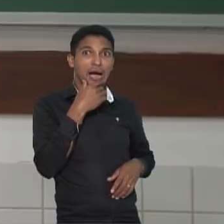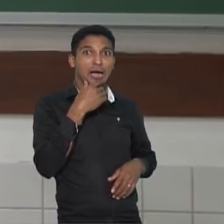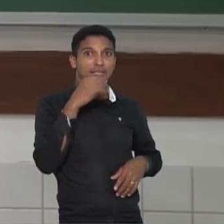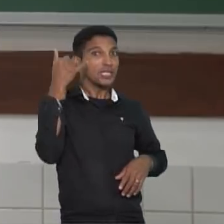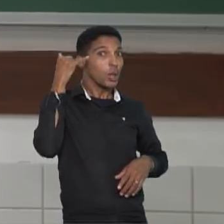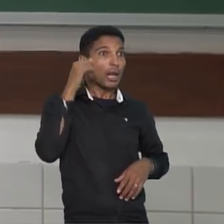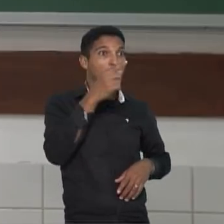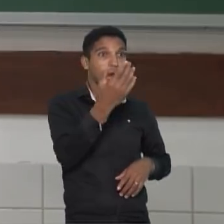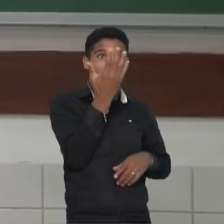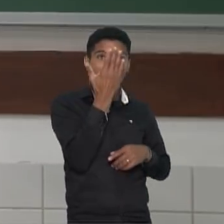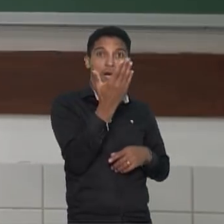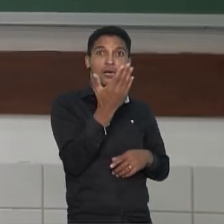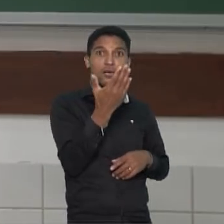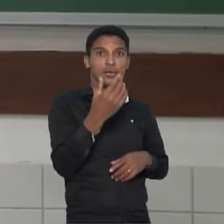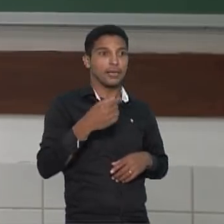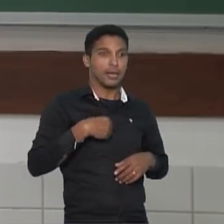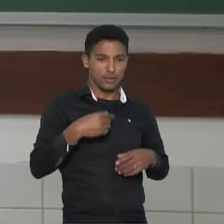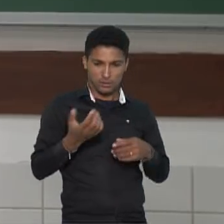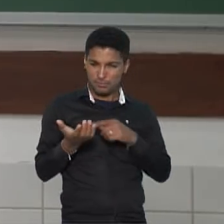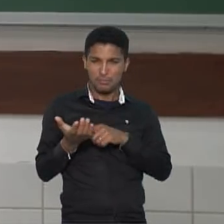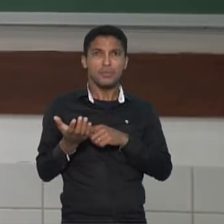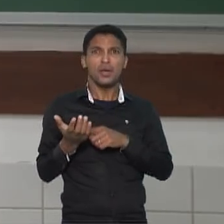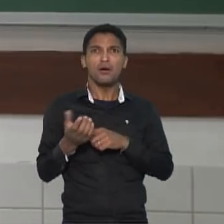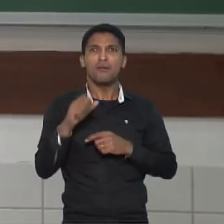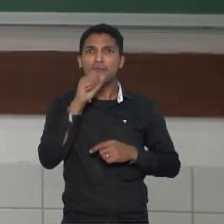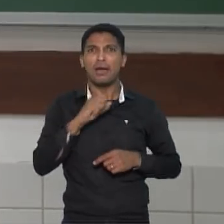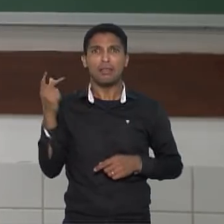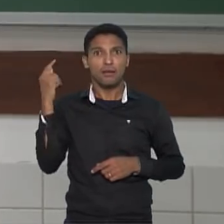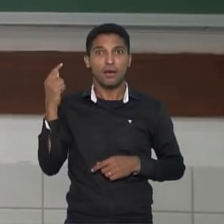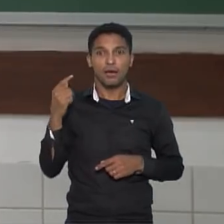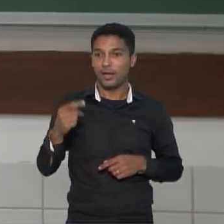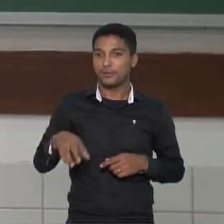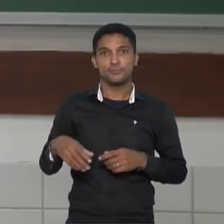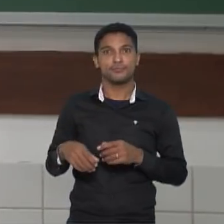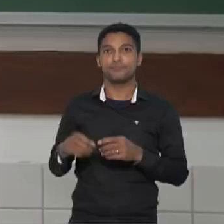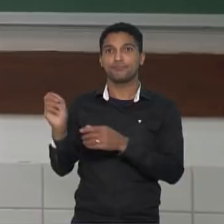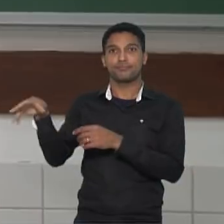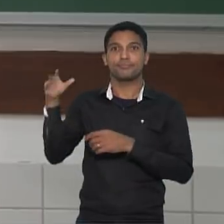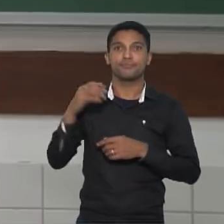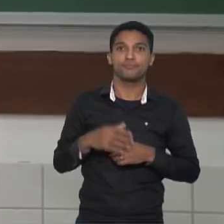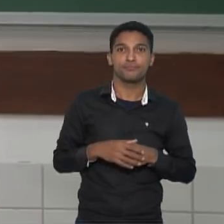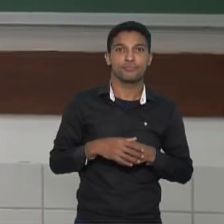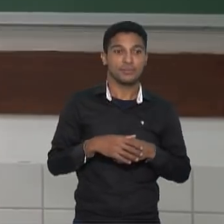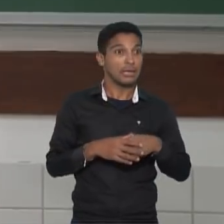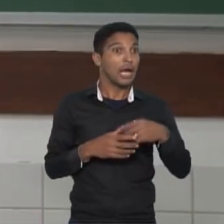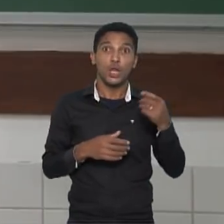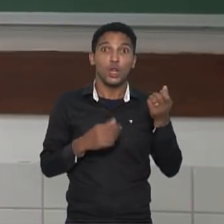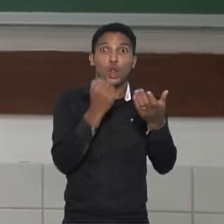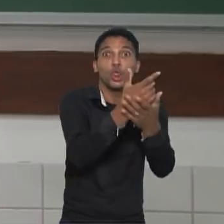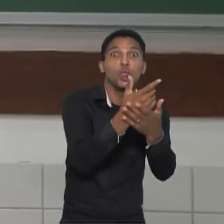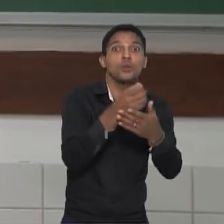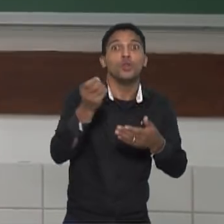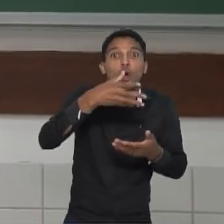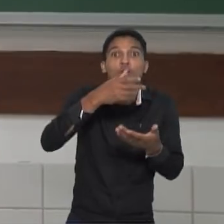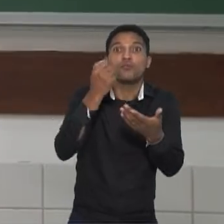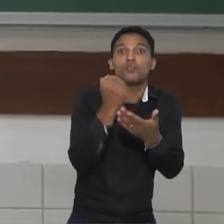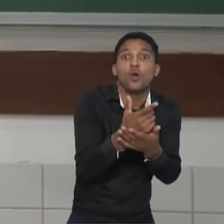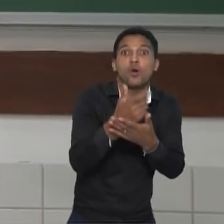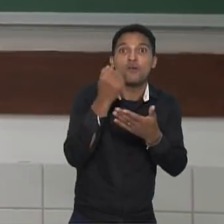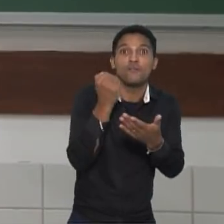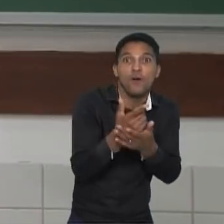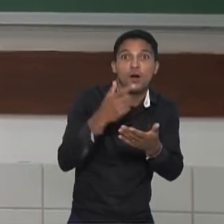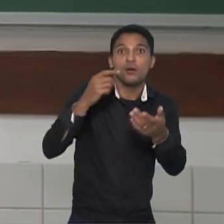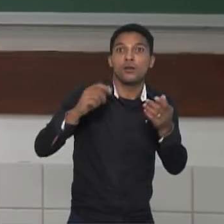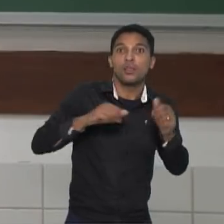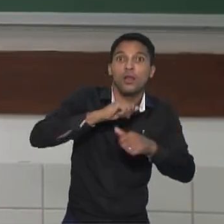ter um melhor. E aí a gente vai descartar o antigo para ter um novo e gerando lixo e